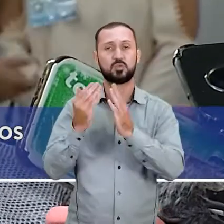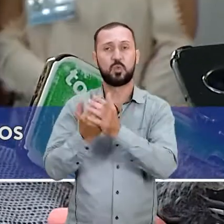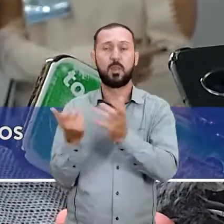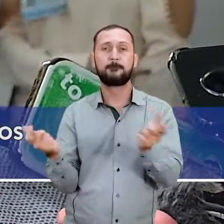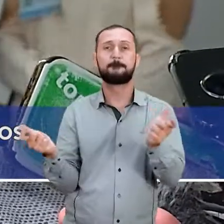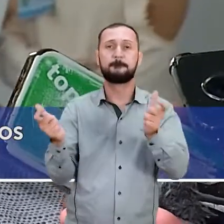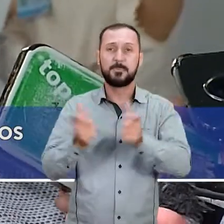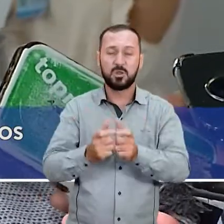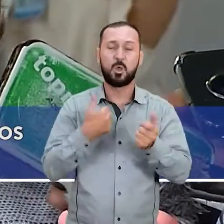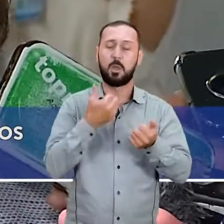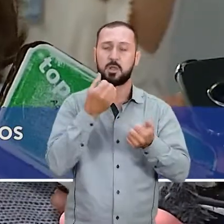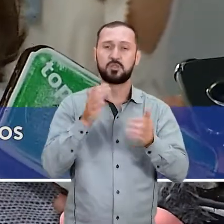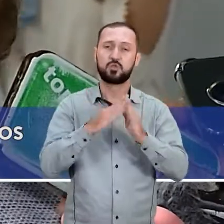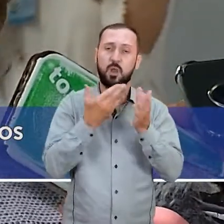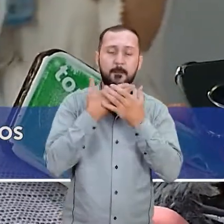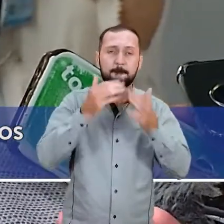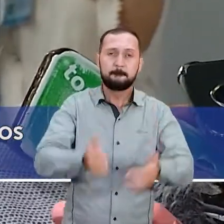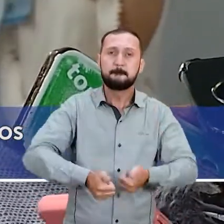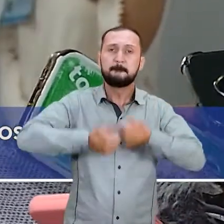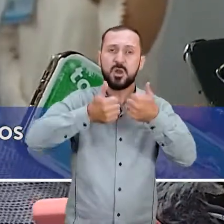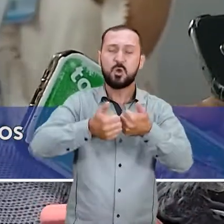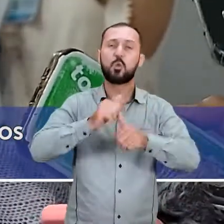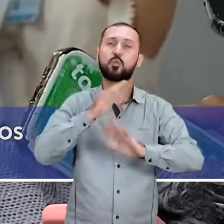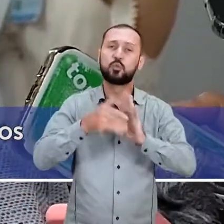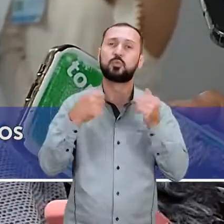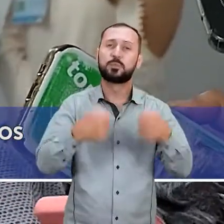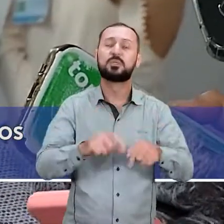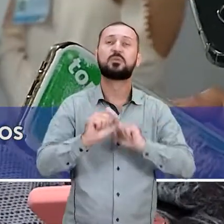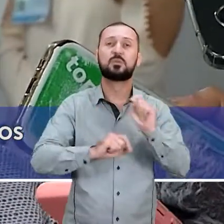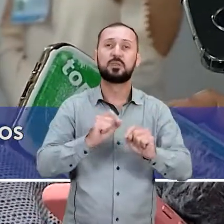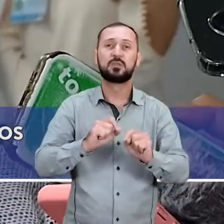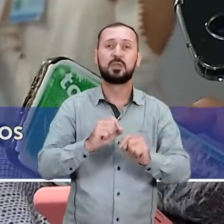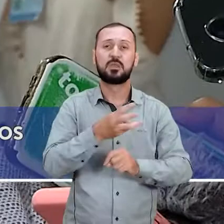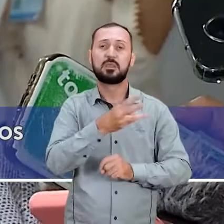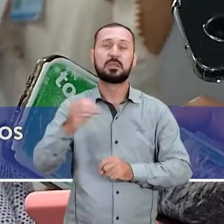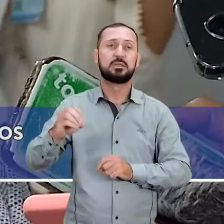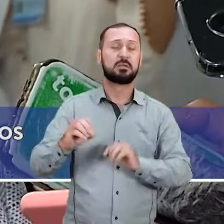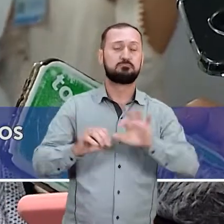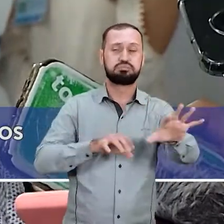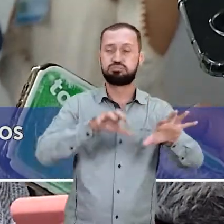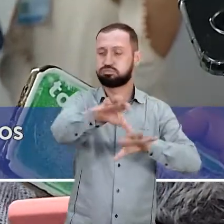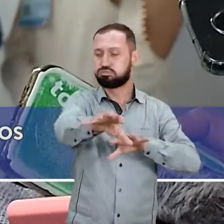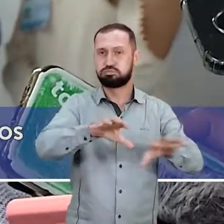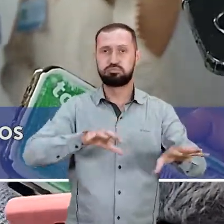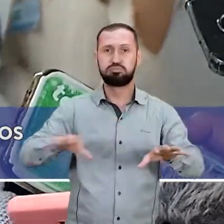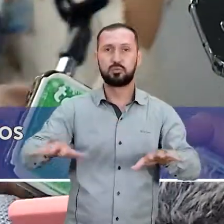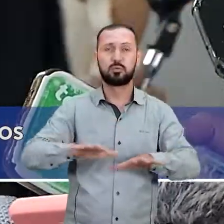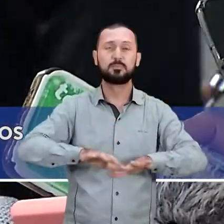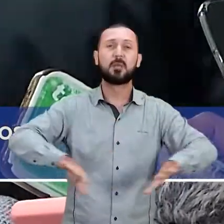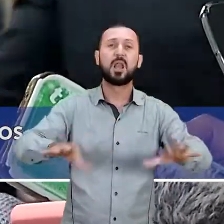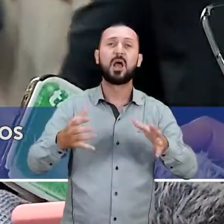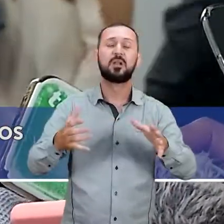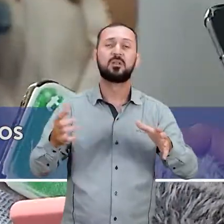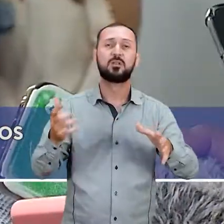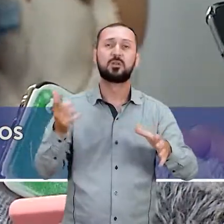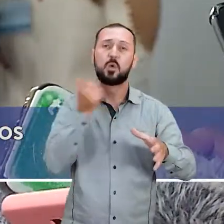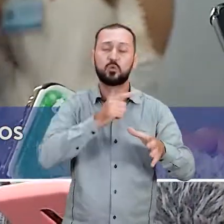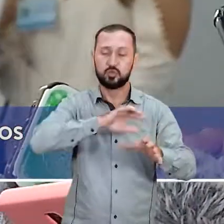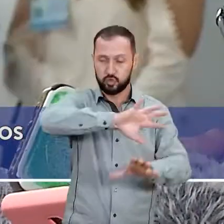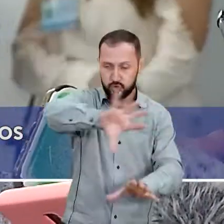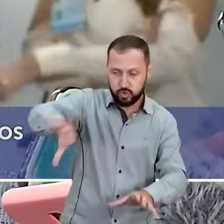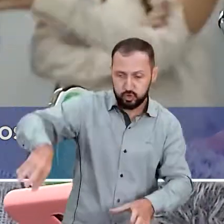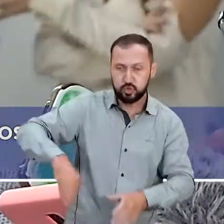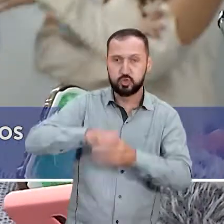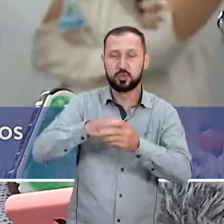menos escolas, melhor equipada, escolas com tudo que precisa, do que ter 300 aqui, 200 ali, sendo que eu